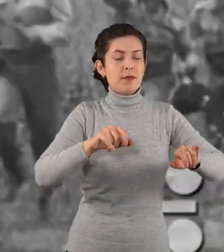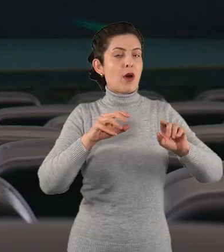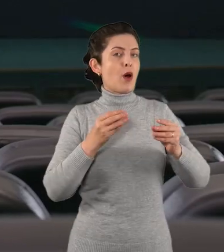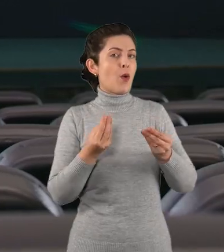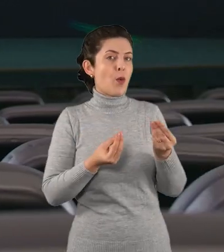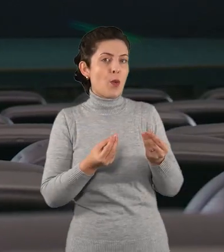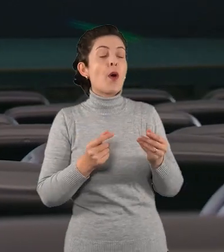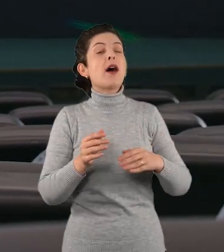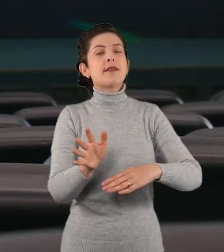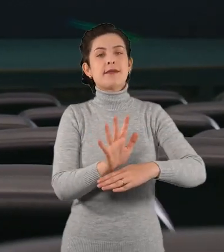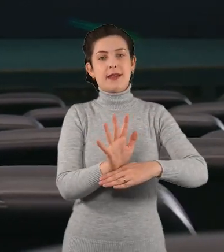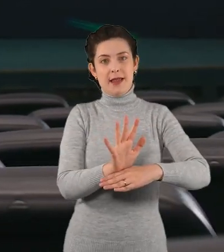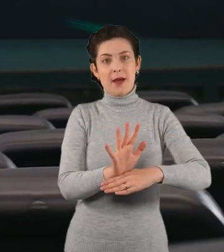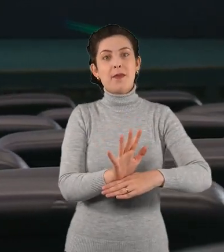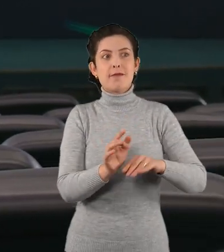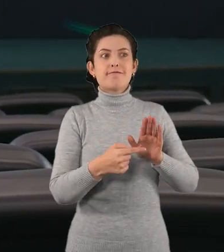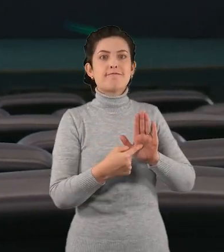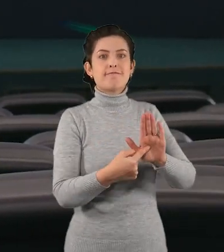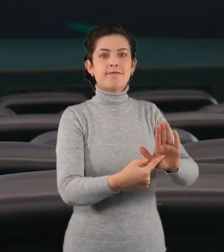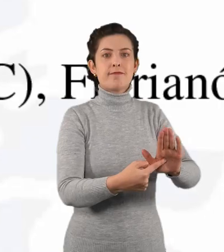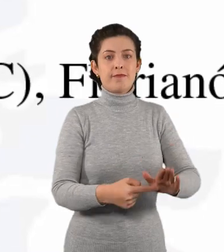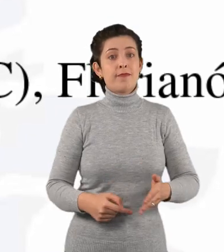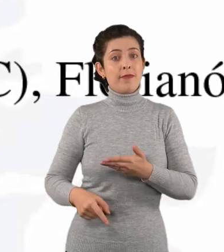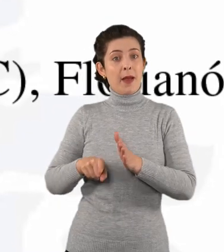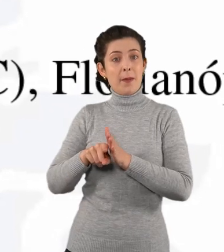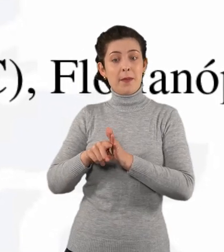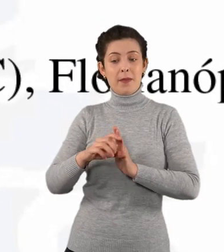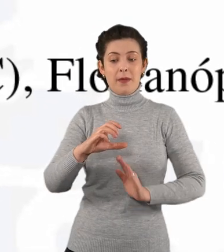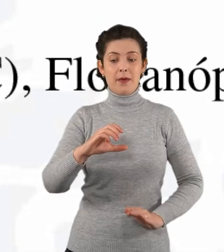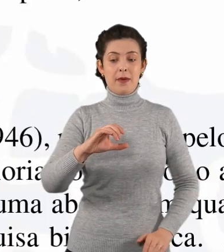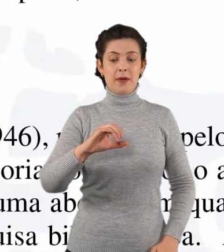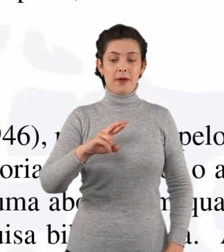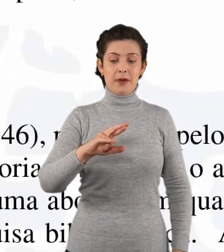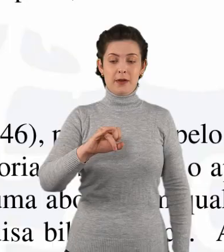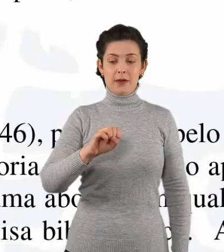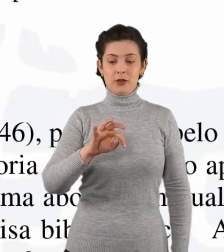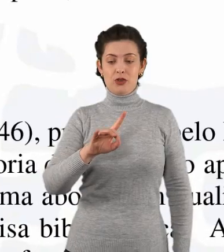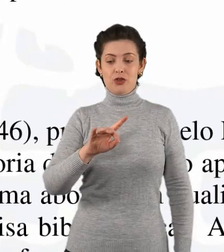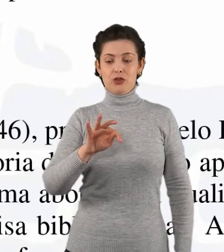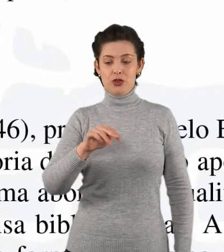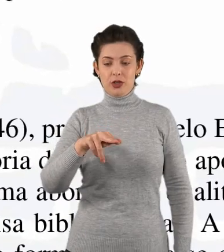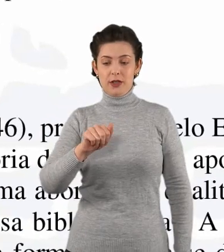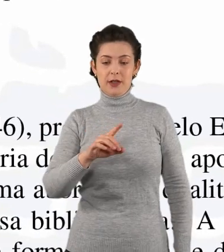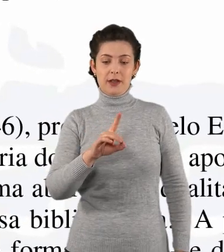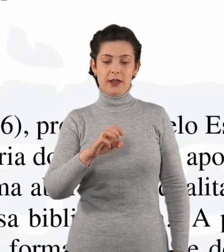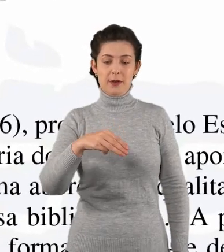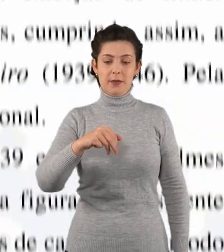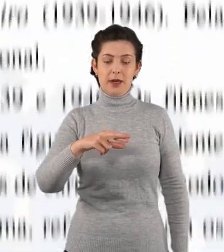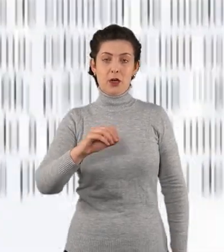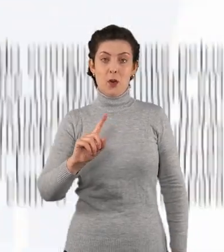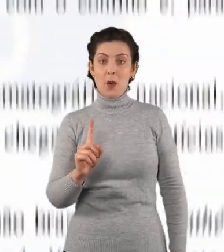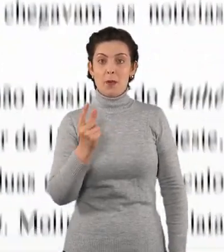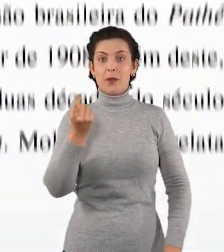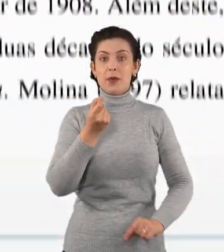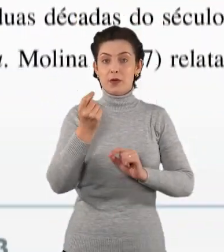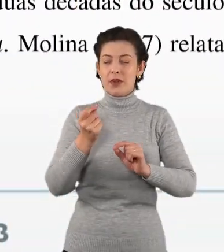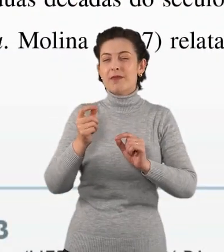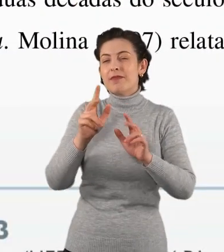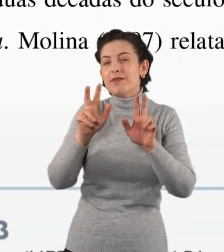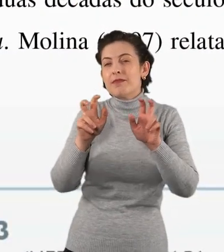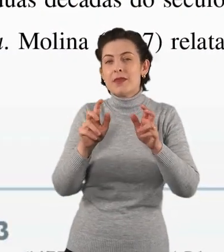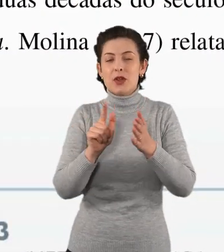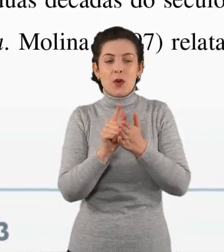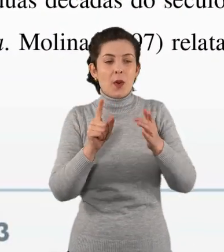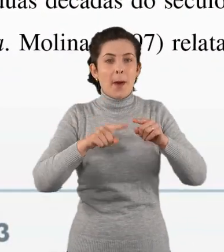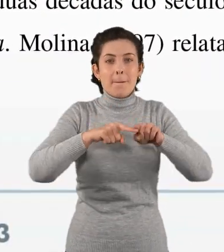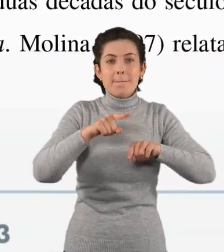mundo. E esse meio era o cinema. De acordo com Cristina de Marco, o primeiro jornal cinematográfico produzido no Brasil era